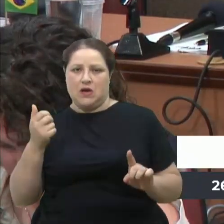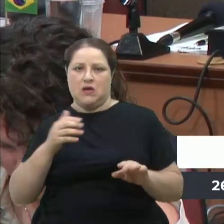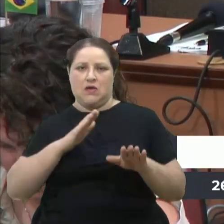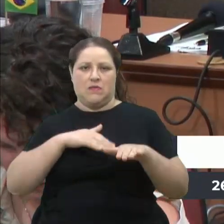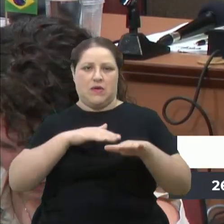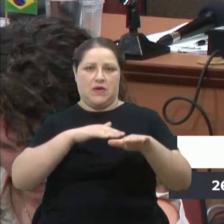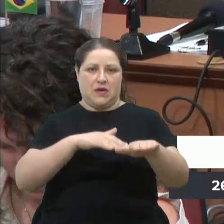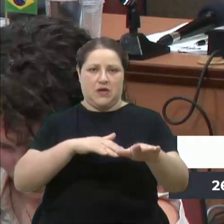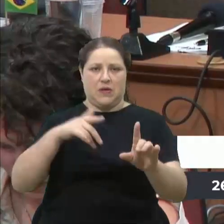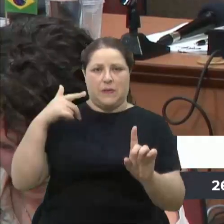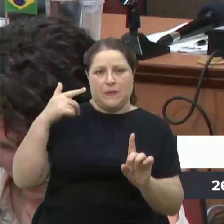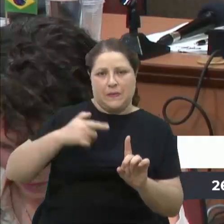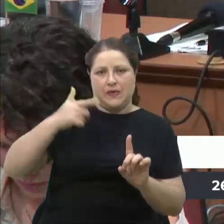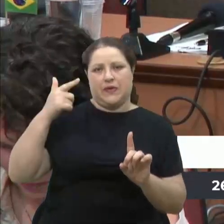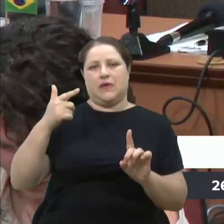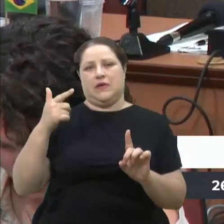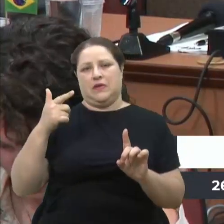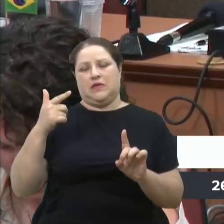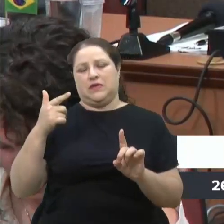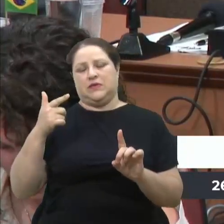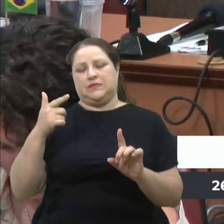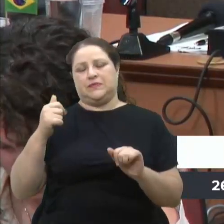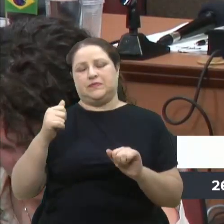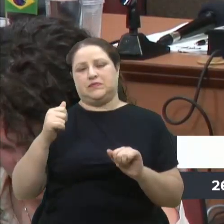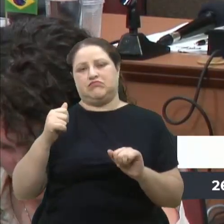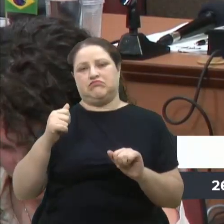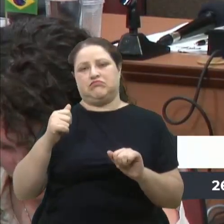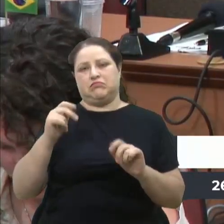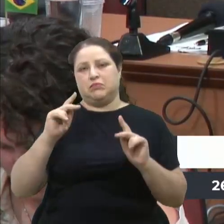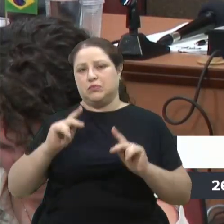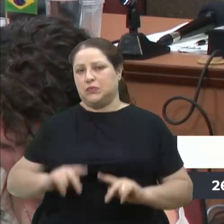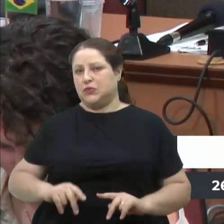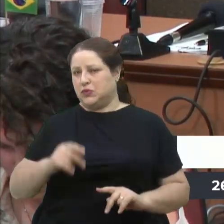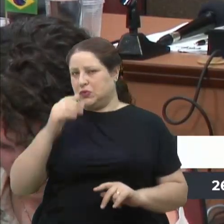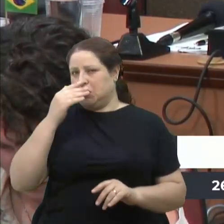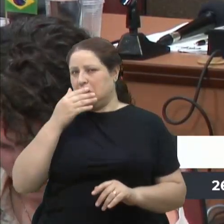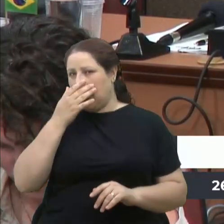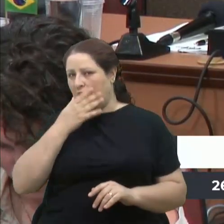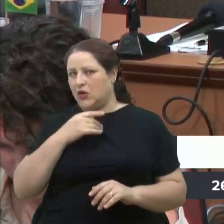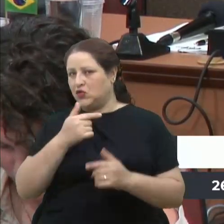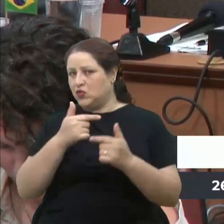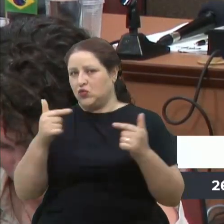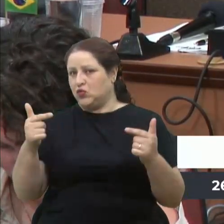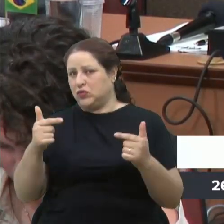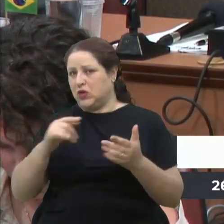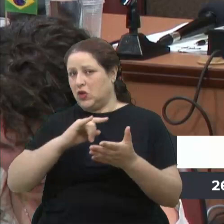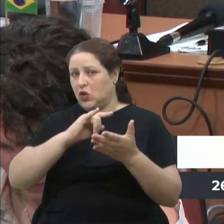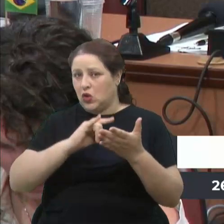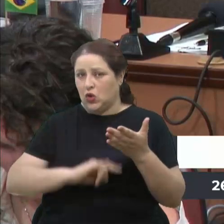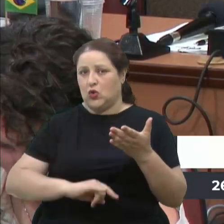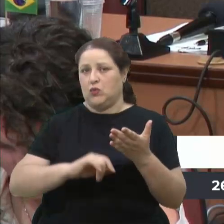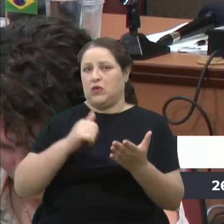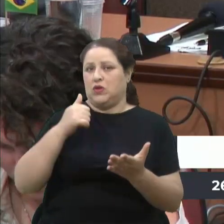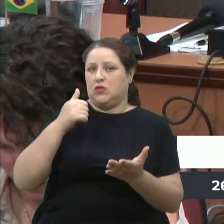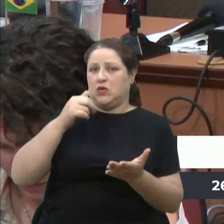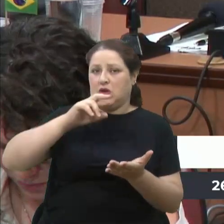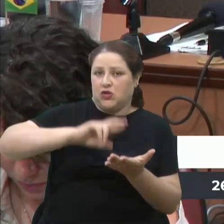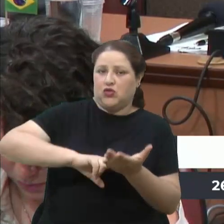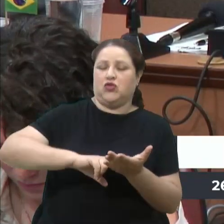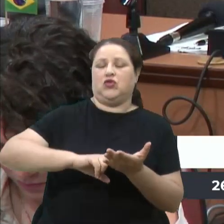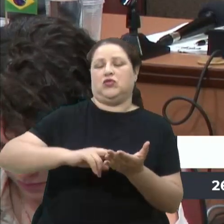Vereador Estela e que atiram nas pessoas certamente não tem porte de arma são armas clandestinas